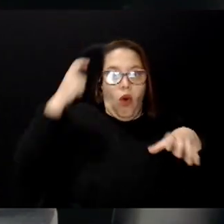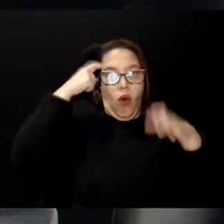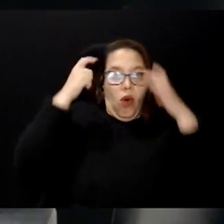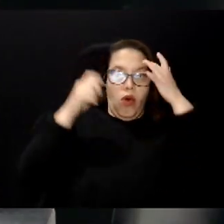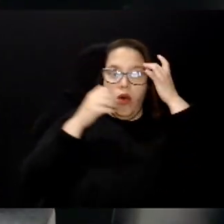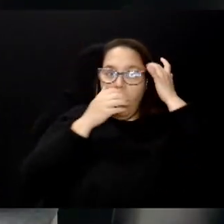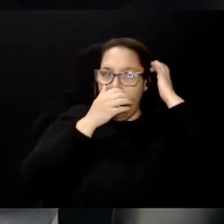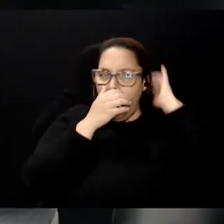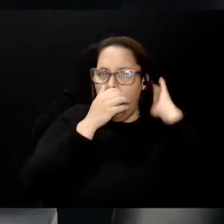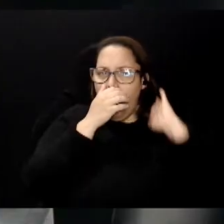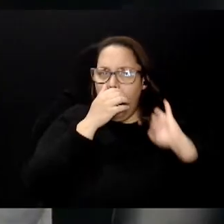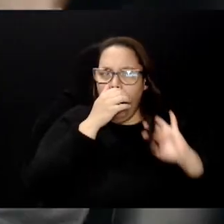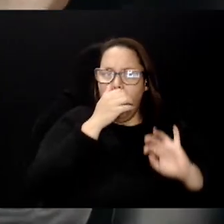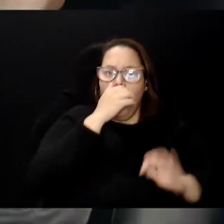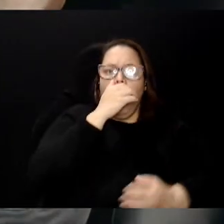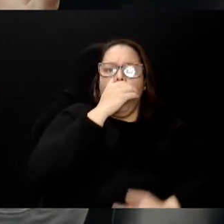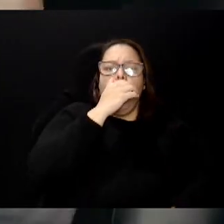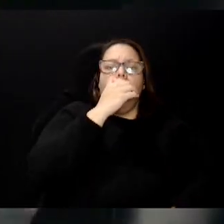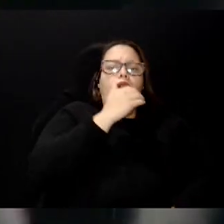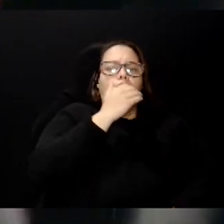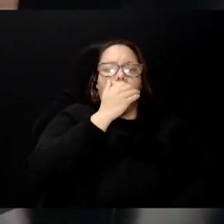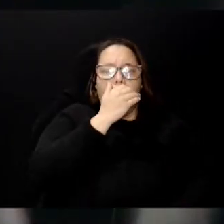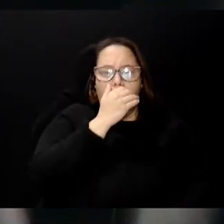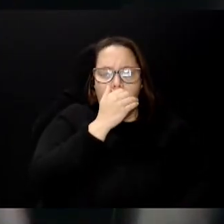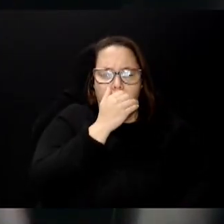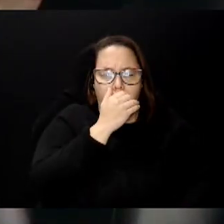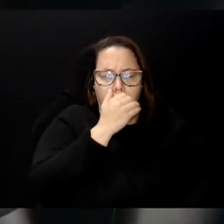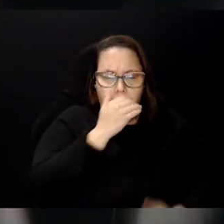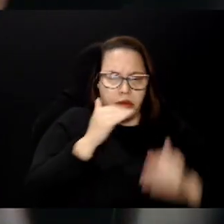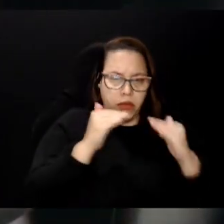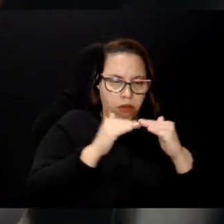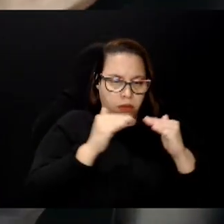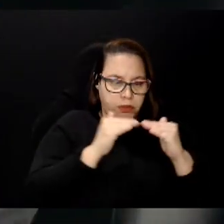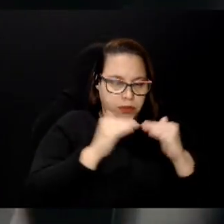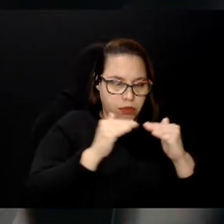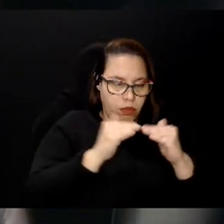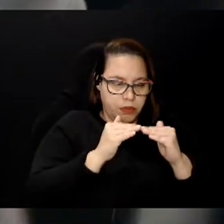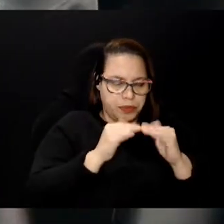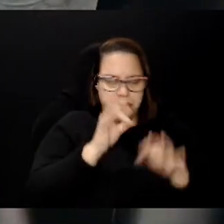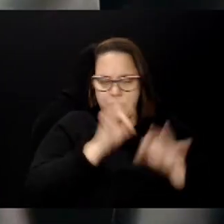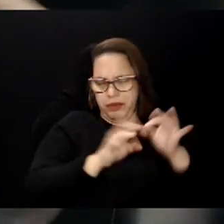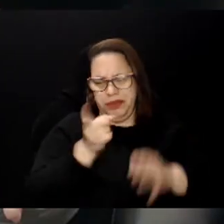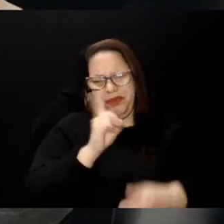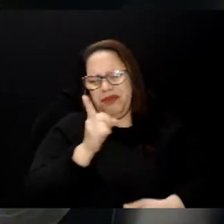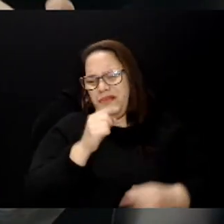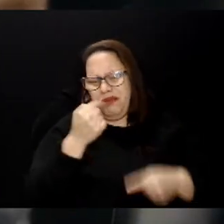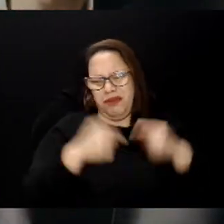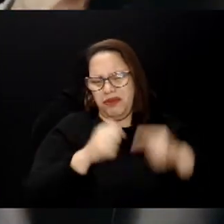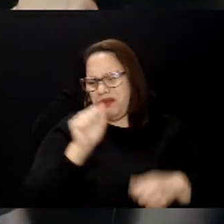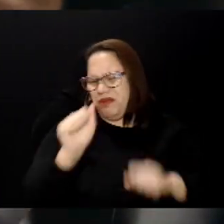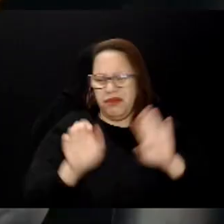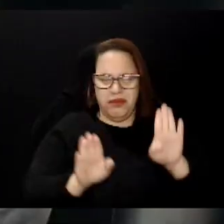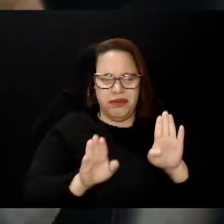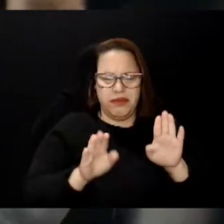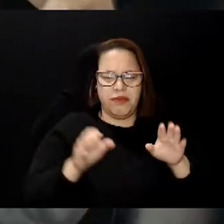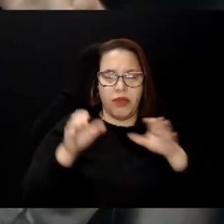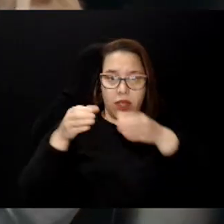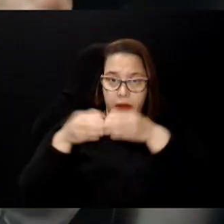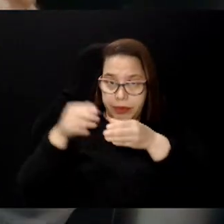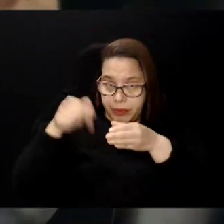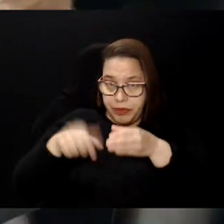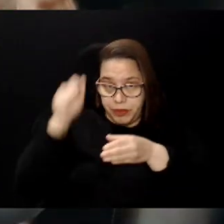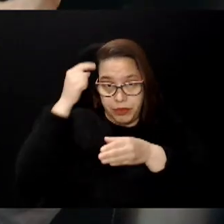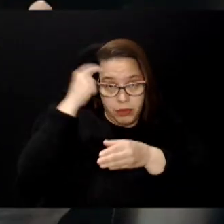de confirmação para garantir que tá certo. E eu não tô fazendo juízo político A ou B, eu tô falando a bolha A pensa de um jeito e quer